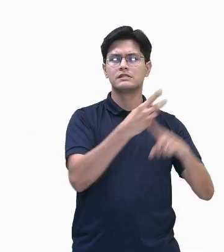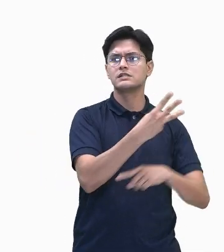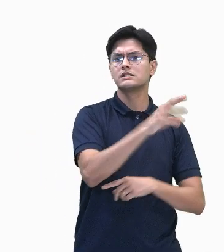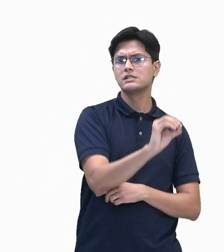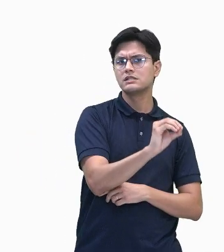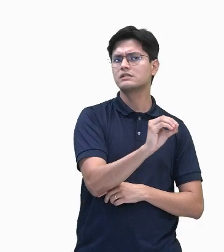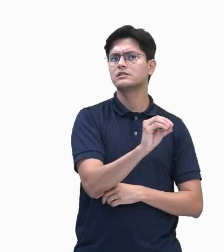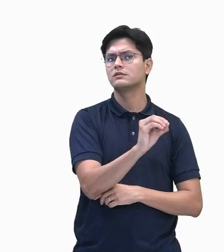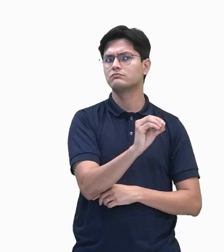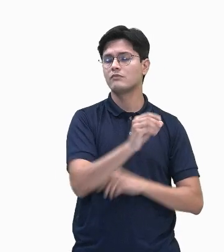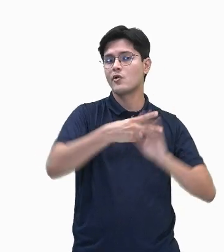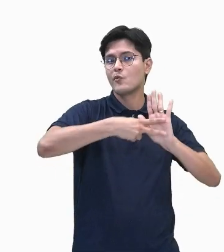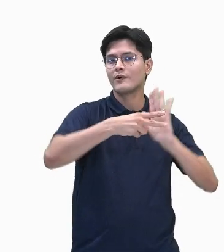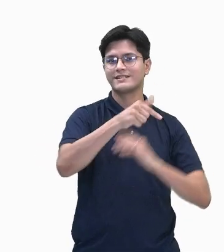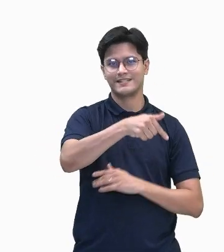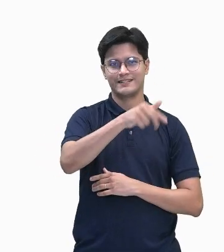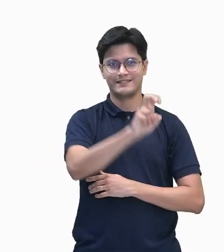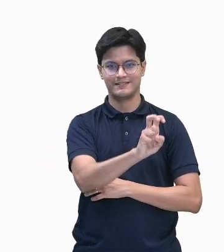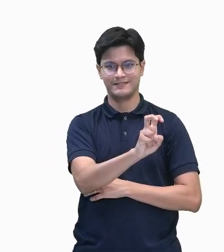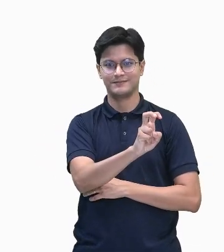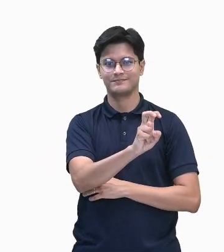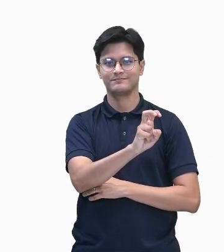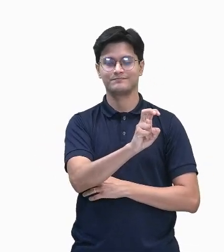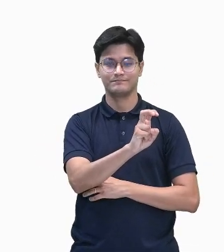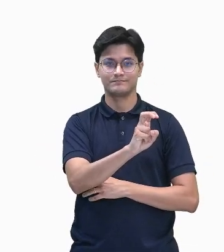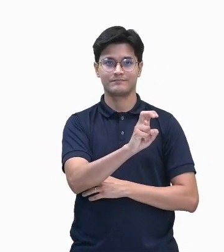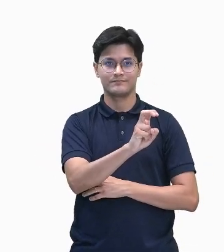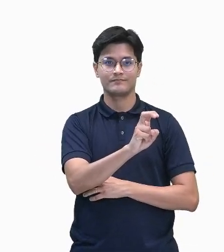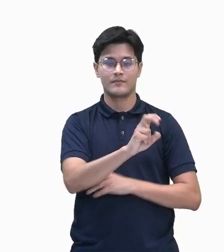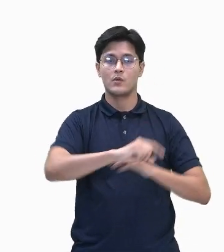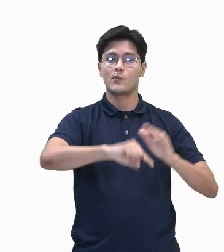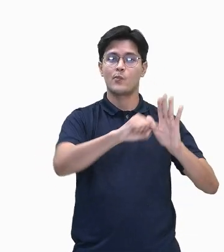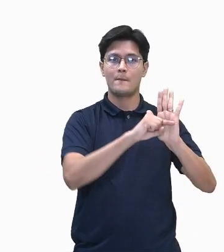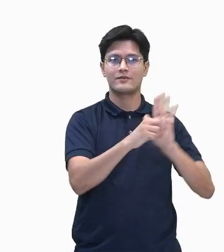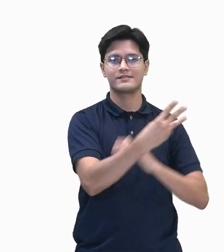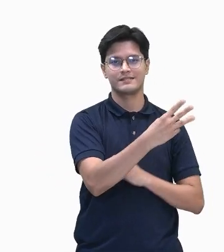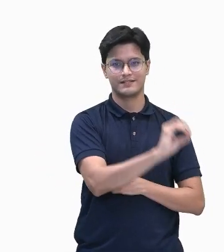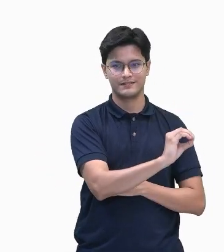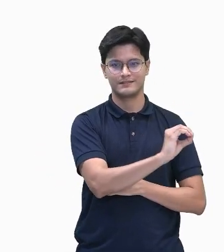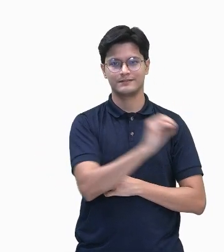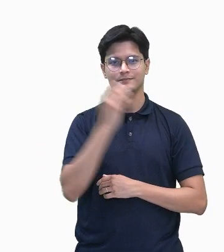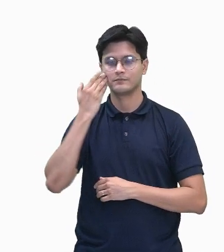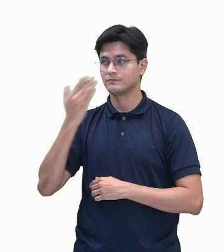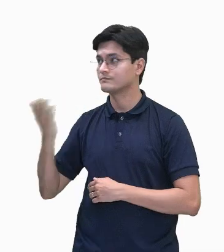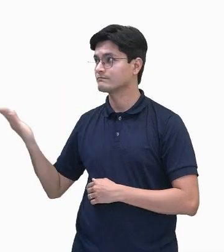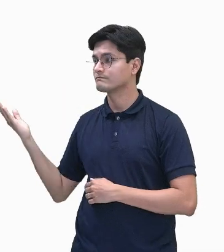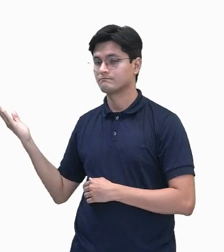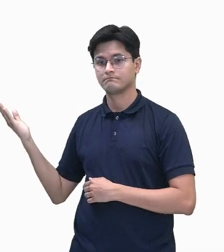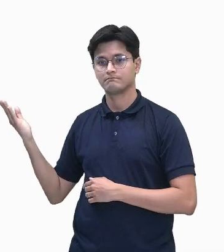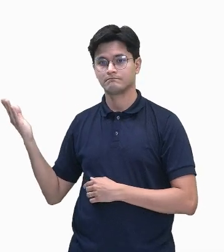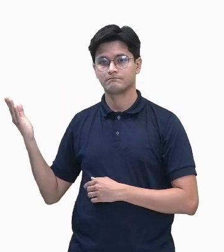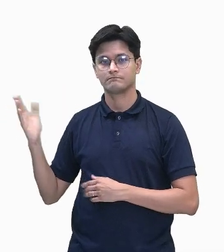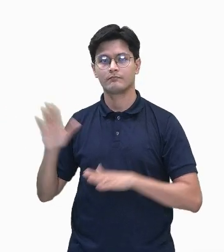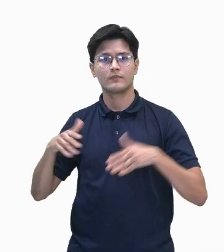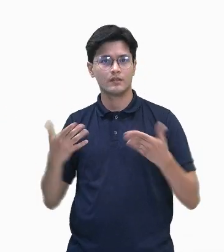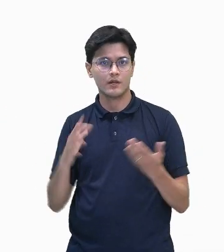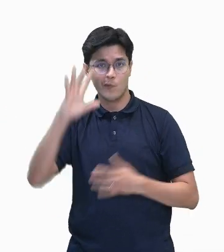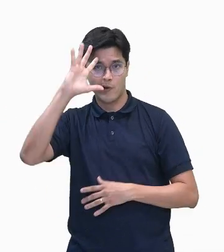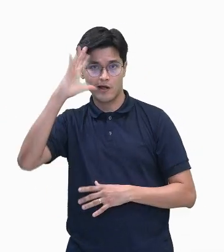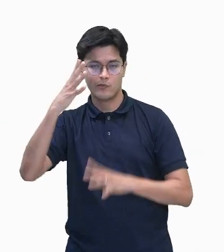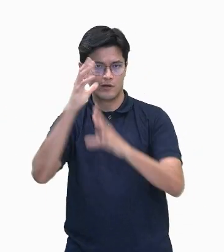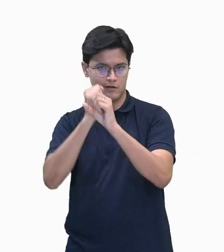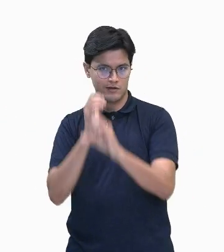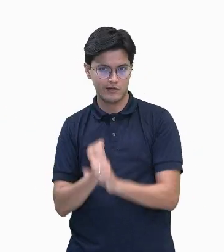resposta 75, tá bom? Menos 30. Resolvendo, o lucro na venda de